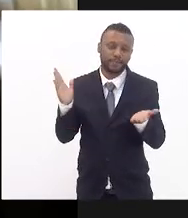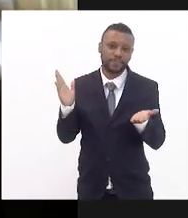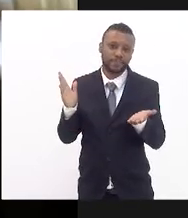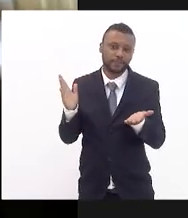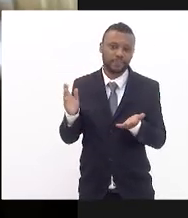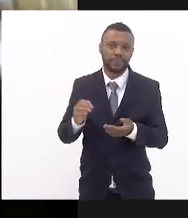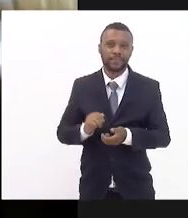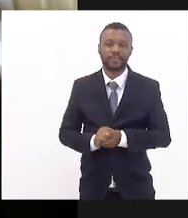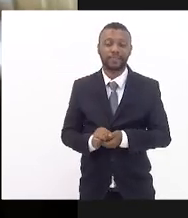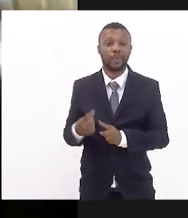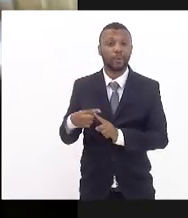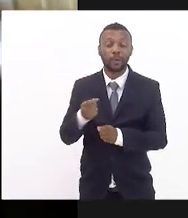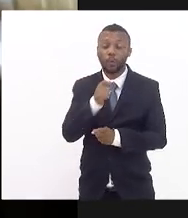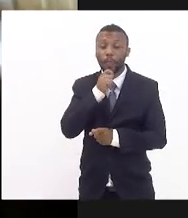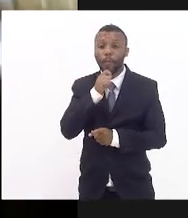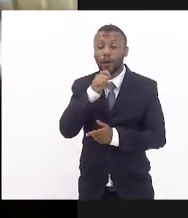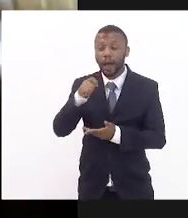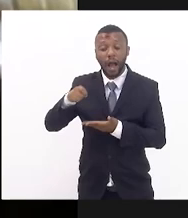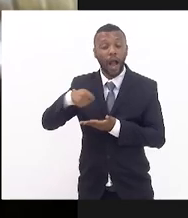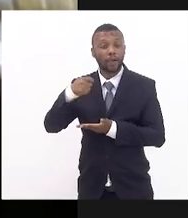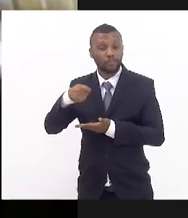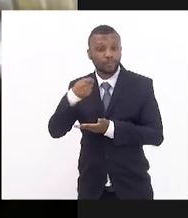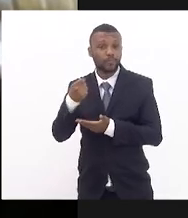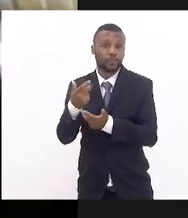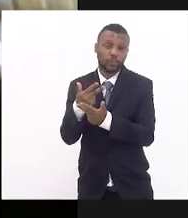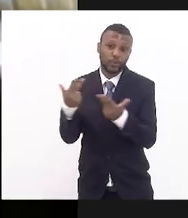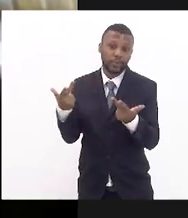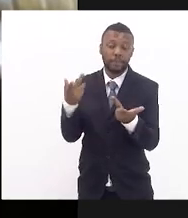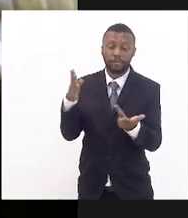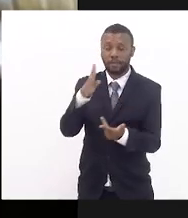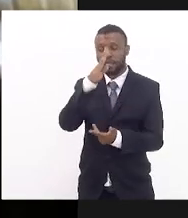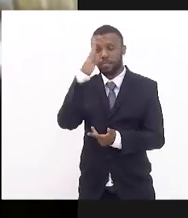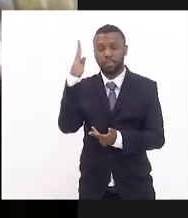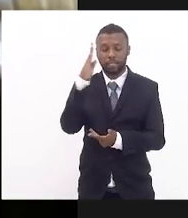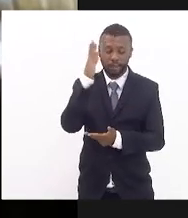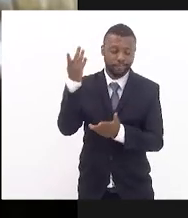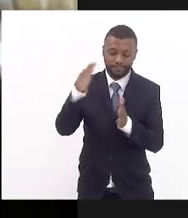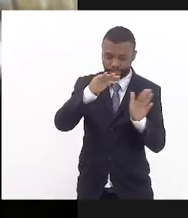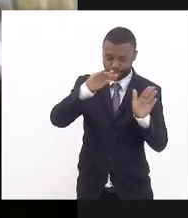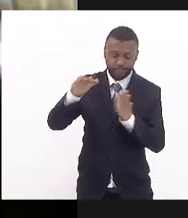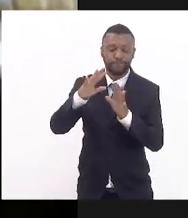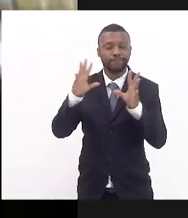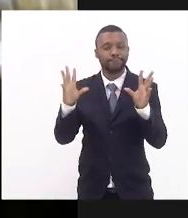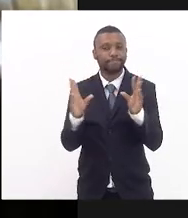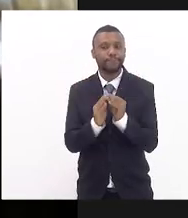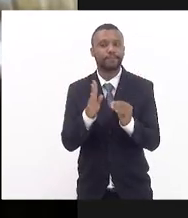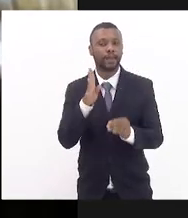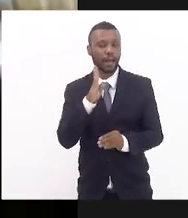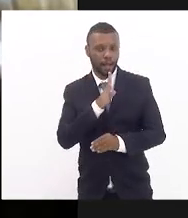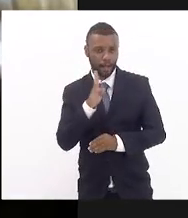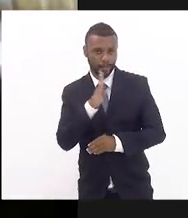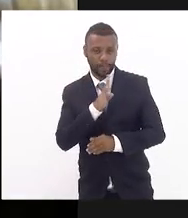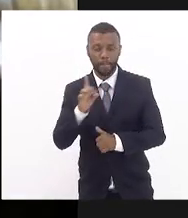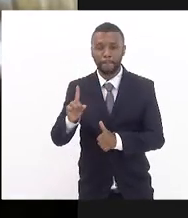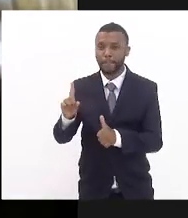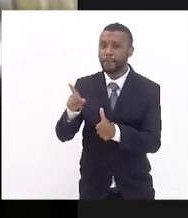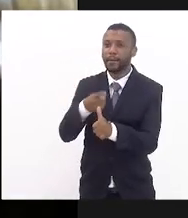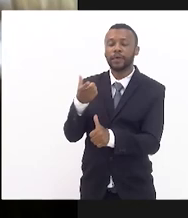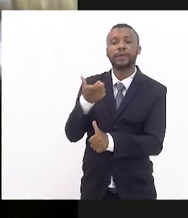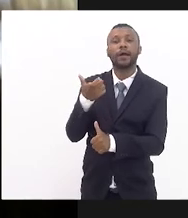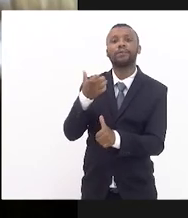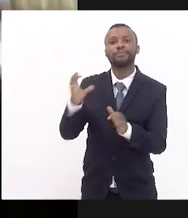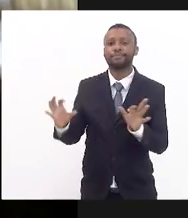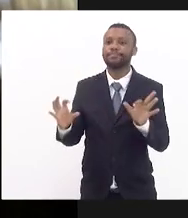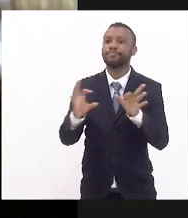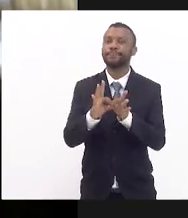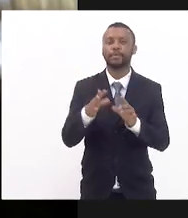tinha almoçado ainda, comendo alguma coisa para não passar mal. Mas bem rapidamente, presidente, primeiro, unir a minha